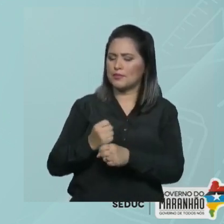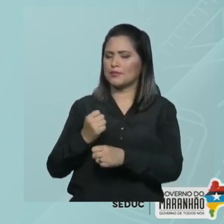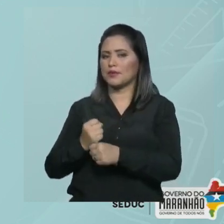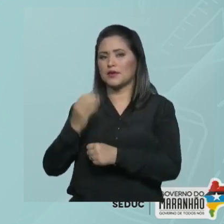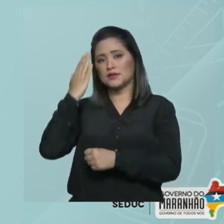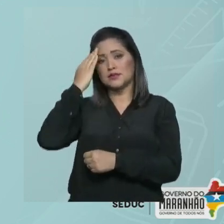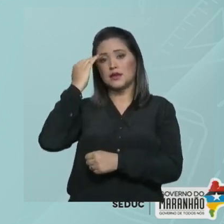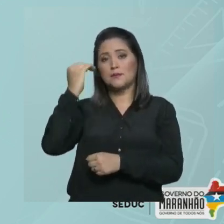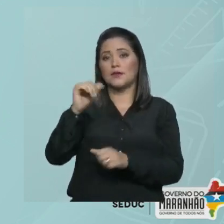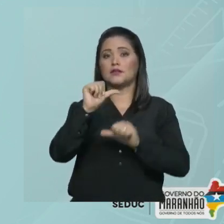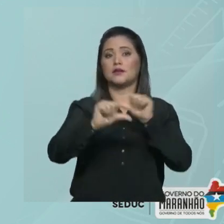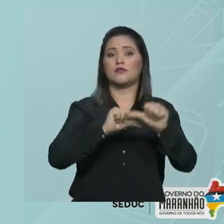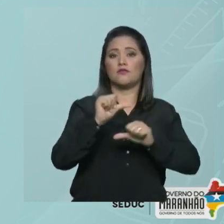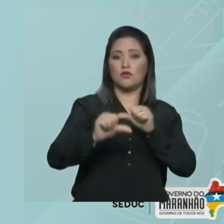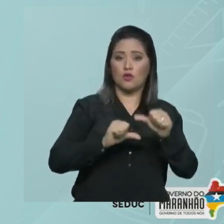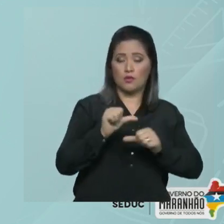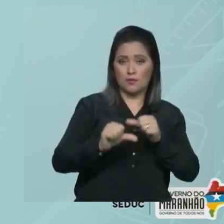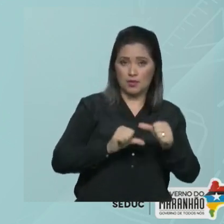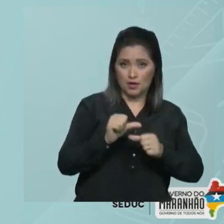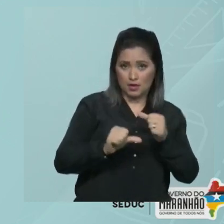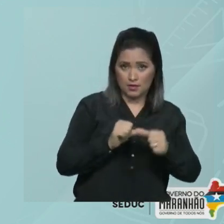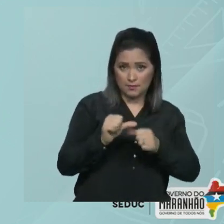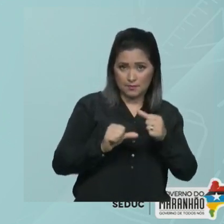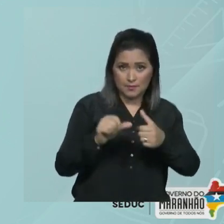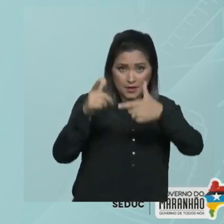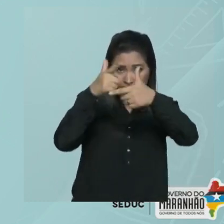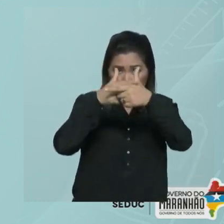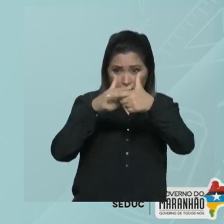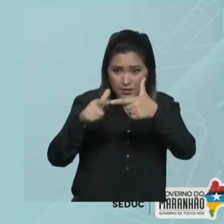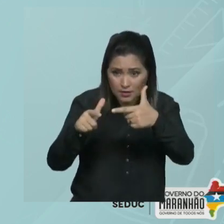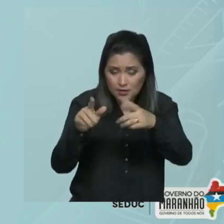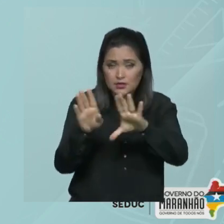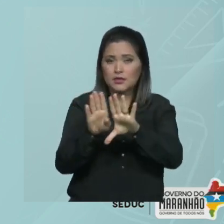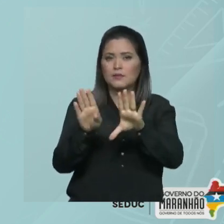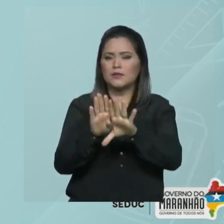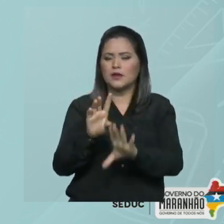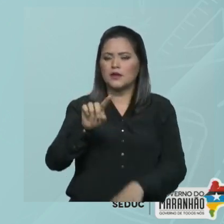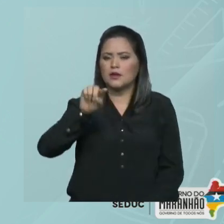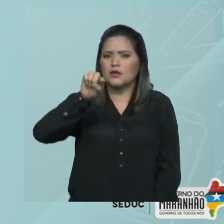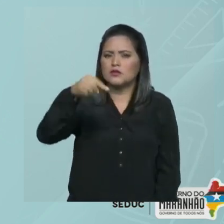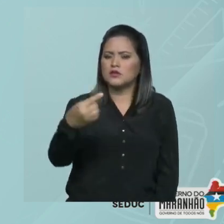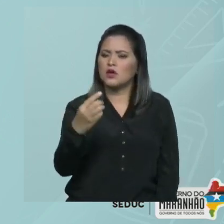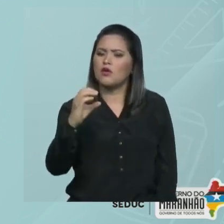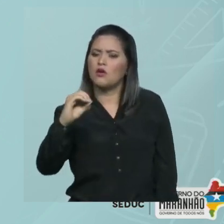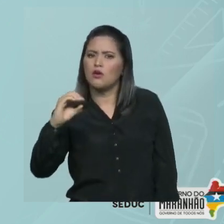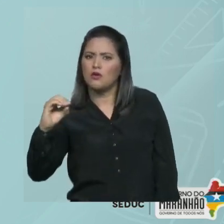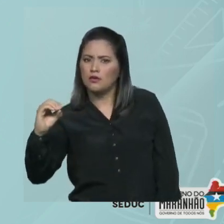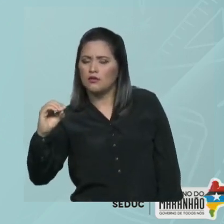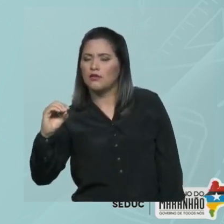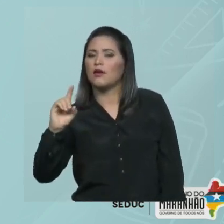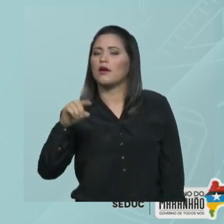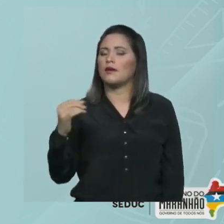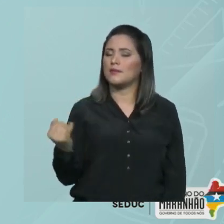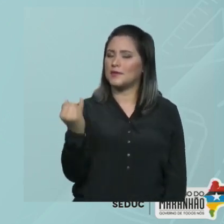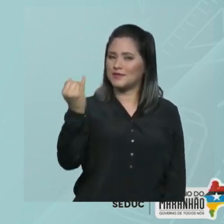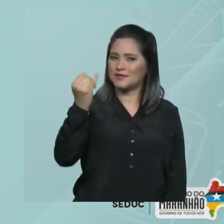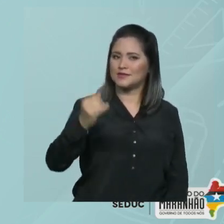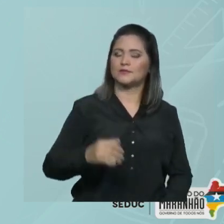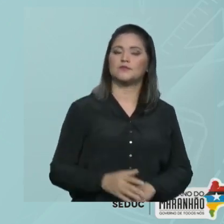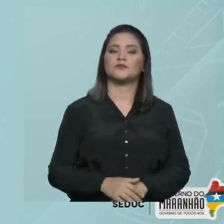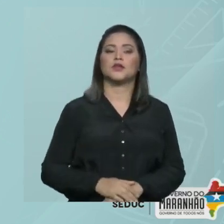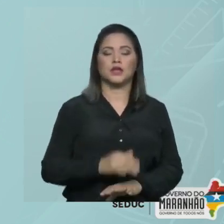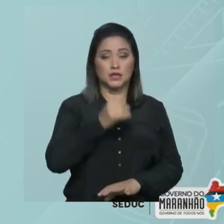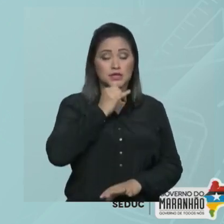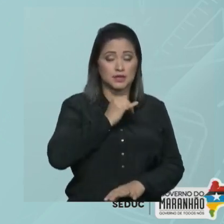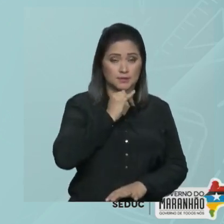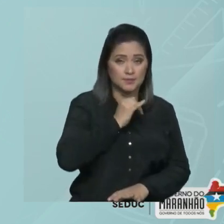para fração e para decimal vai ajudar muito. Então, fica ligadinho aqui nesse momento. Porcentagem eu quero